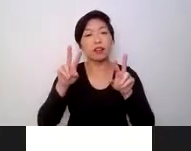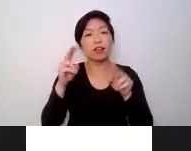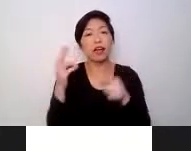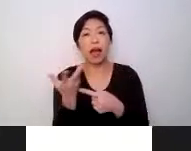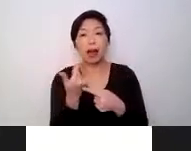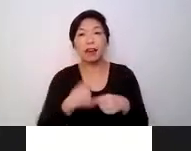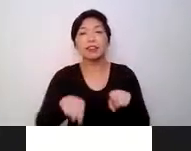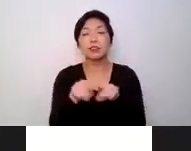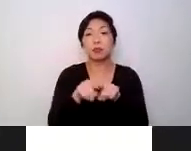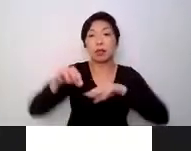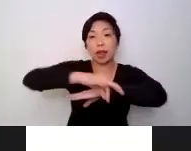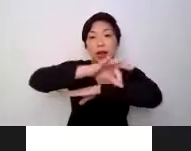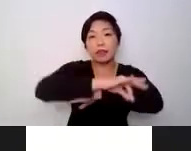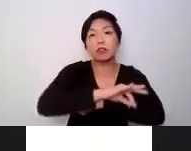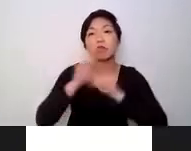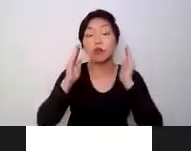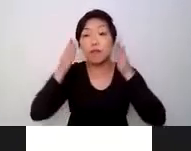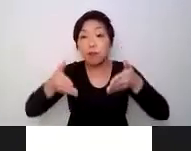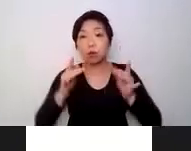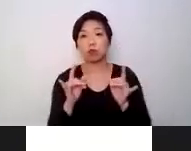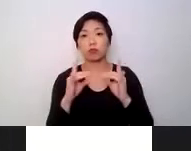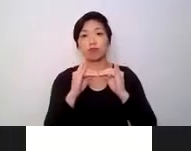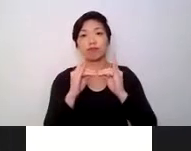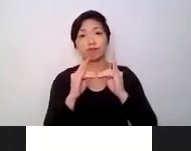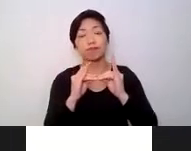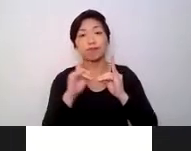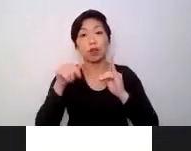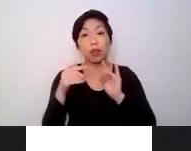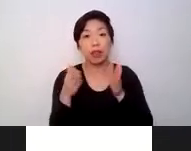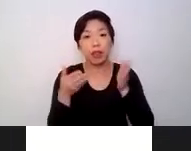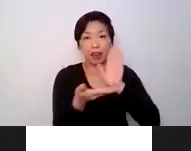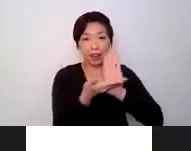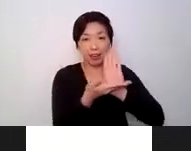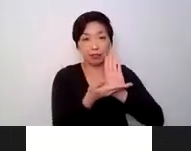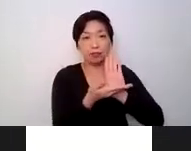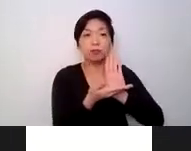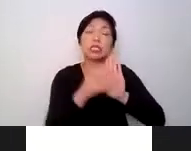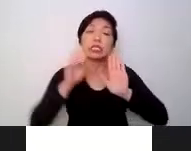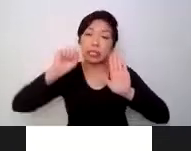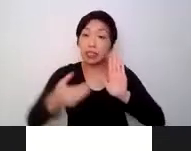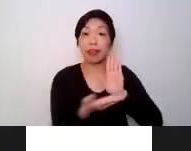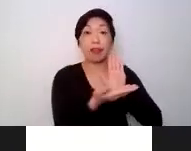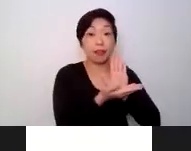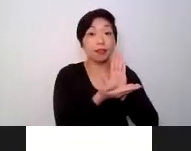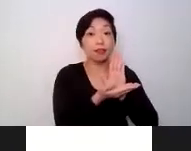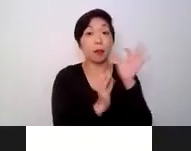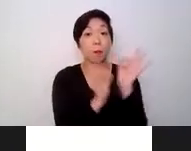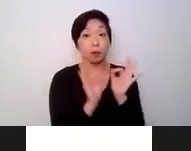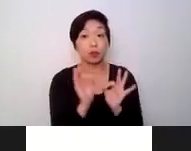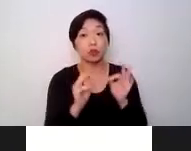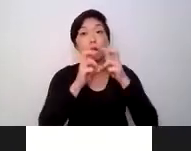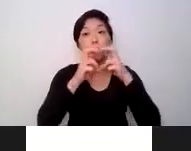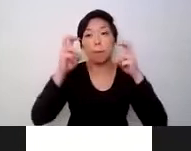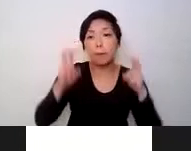da Lina Bobardi então sim a Lina além de ter projetado o MASP o Sesc Pompeia a